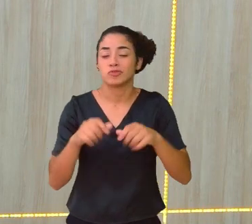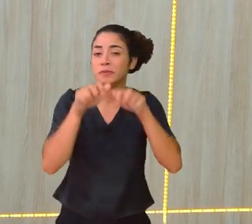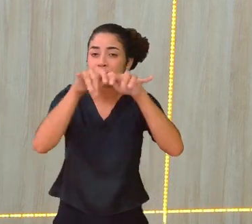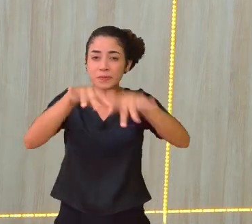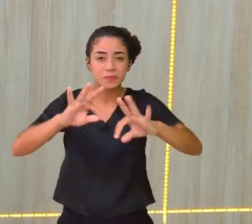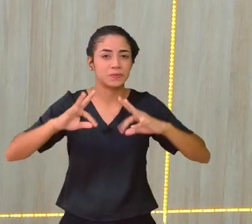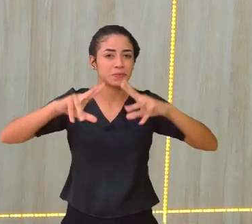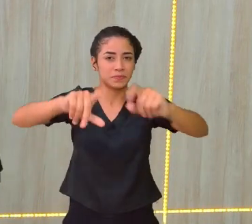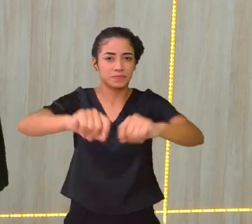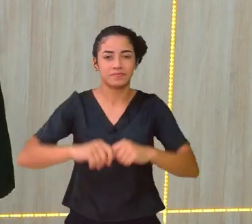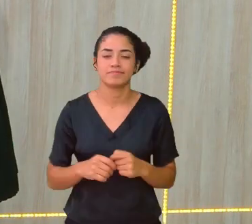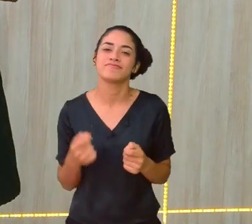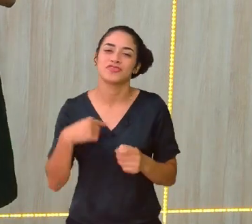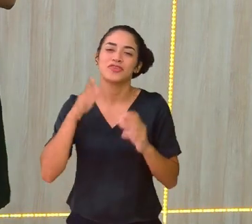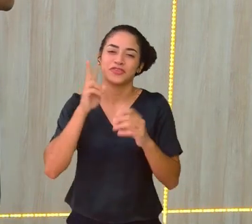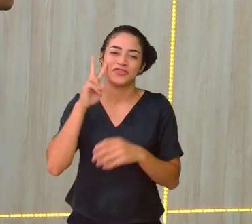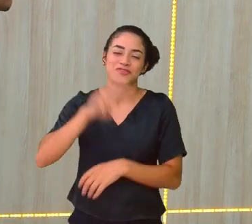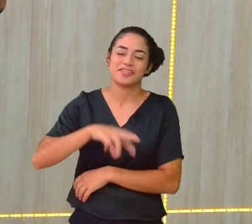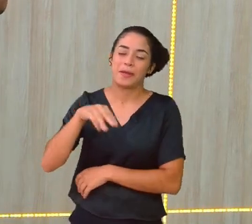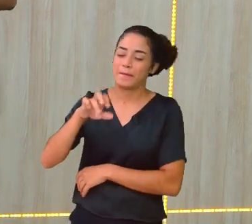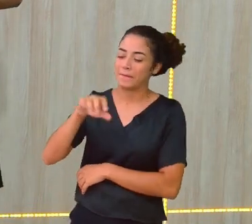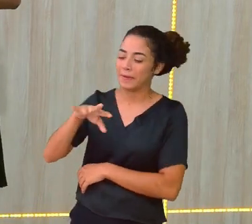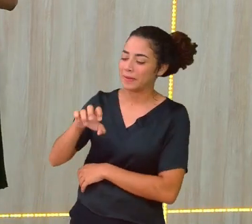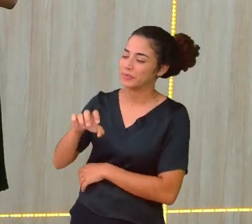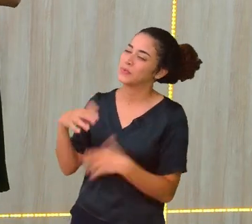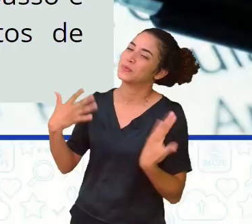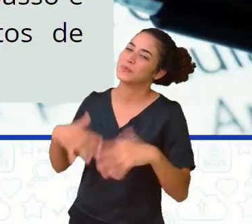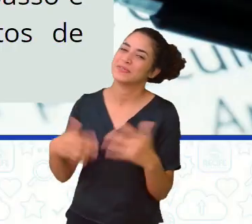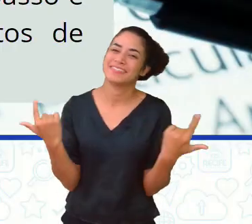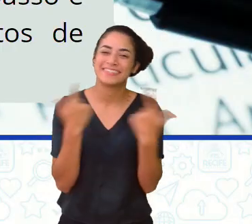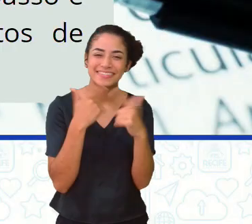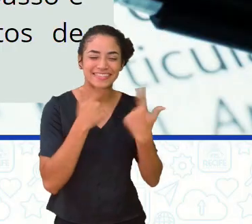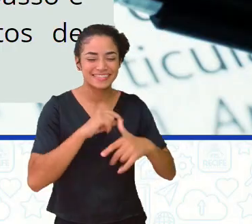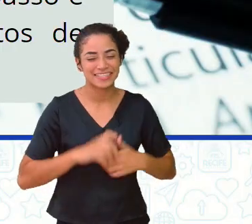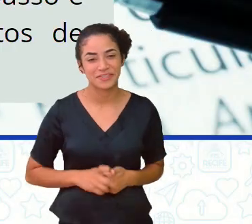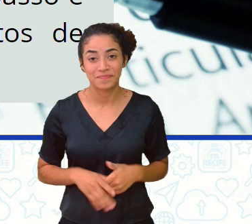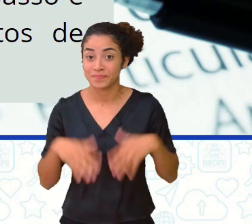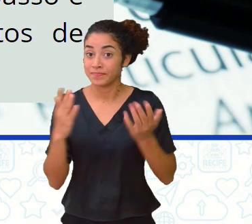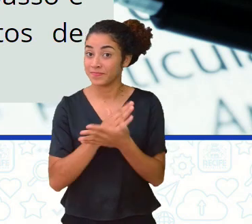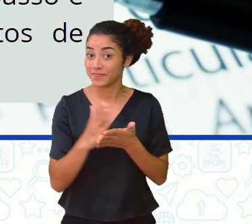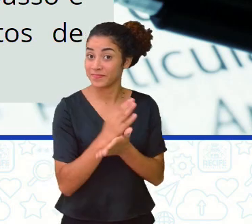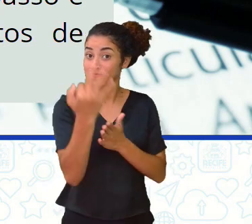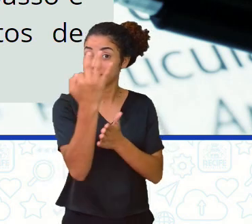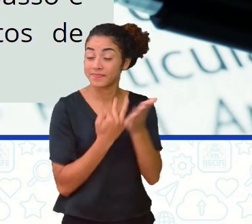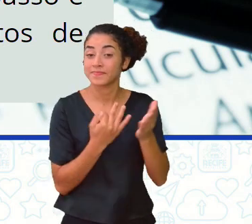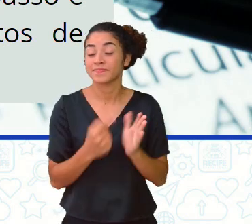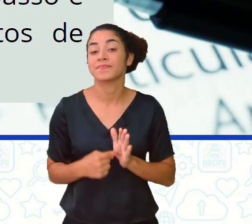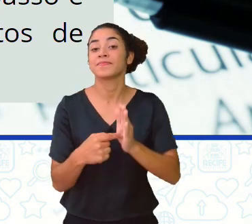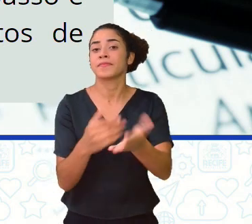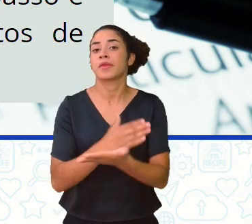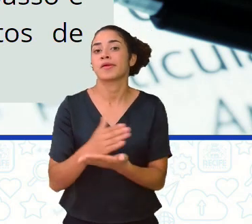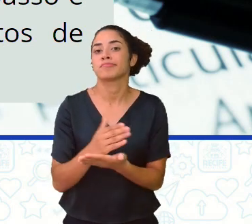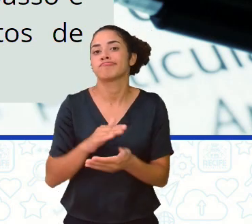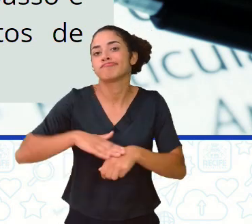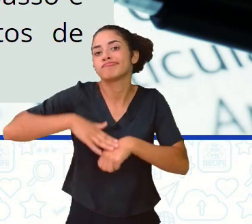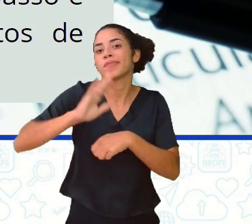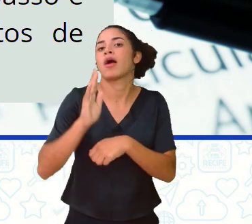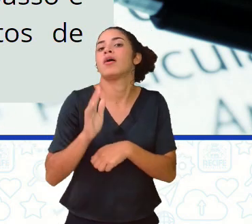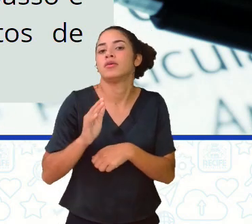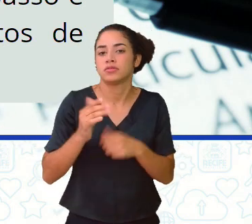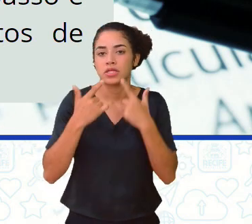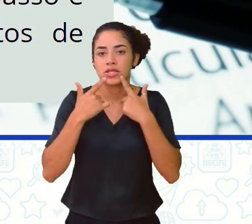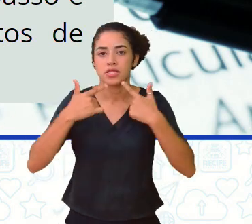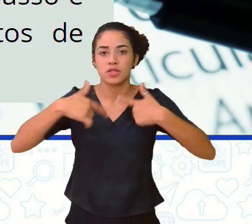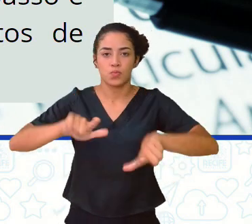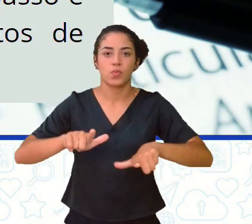memes recentes, né, bem divertidos. Ó, alguns textos podem apresentar mais de um tipo de linguagem. Em outros,